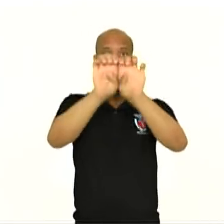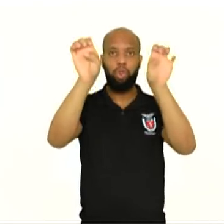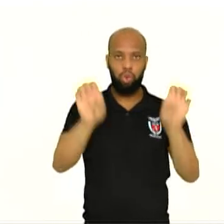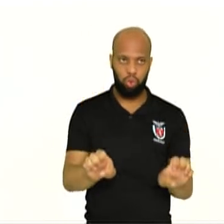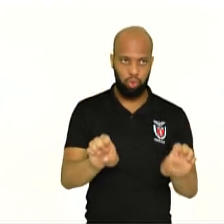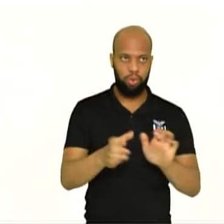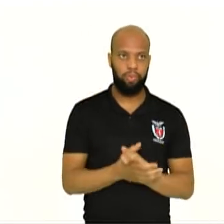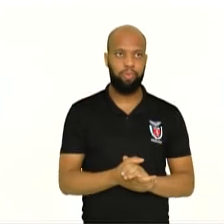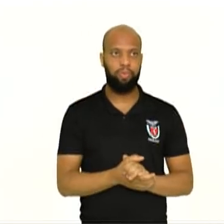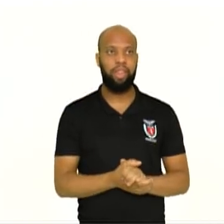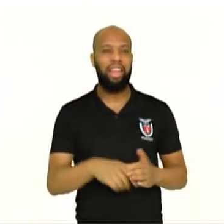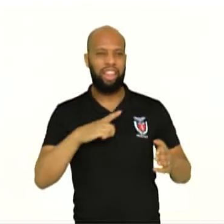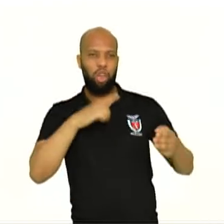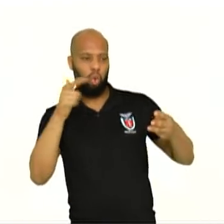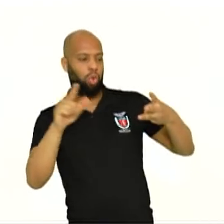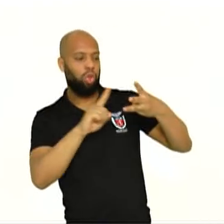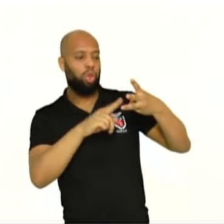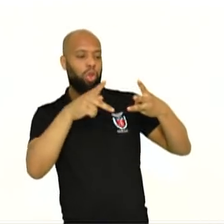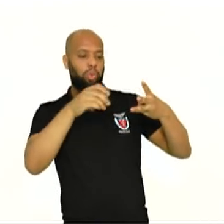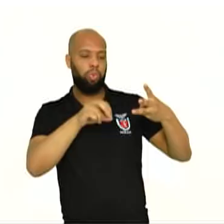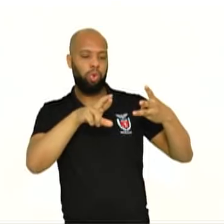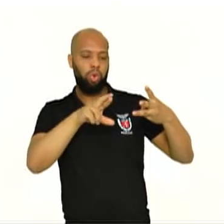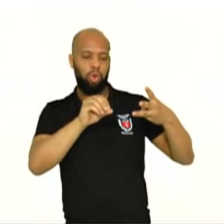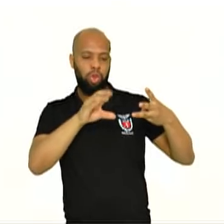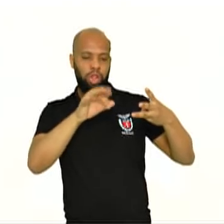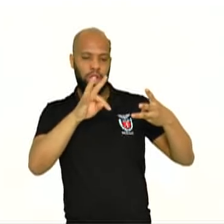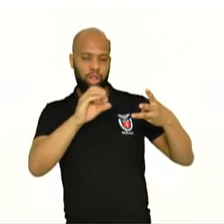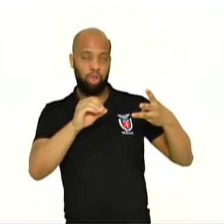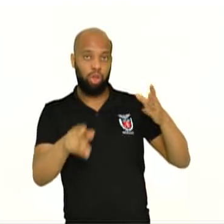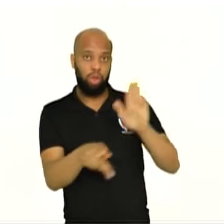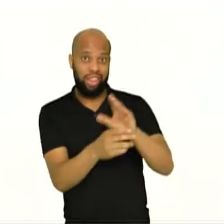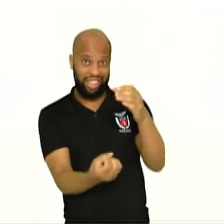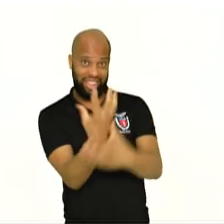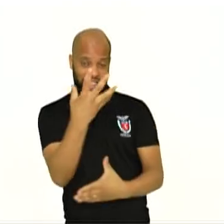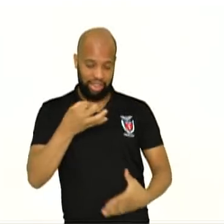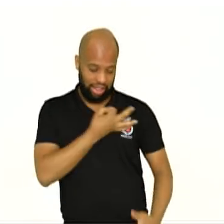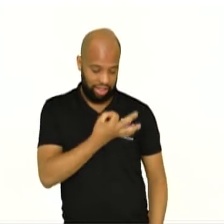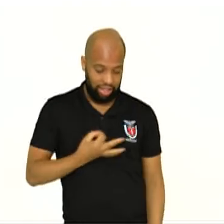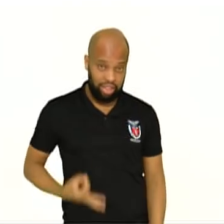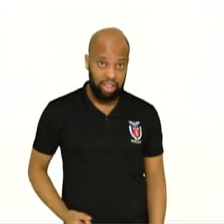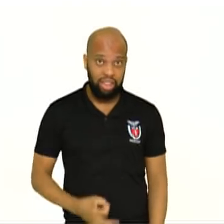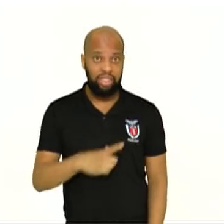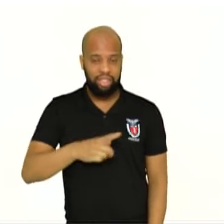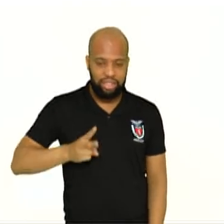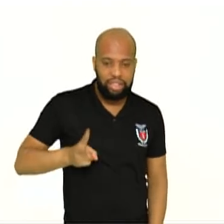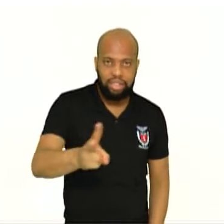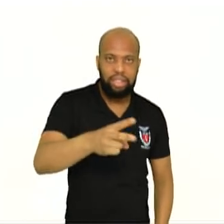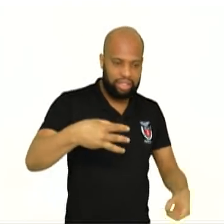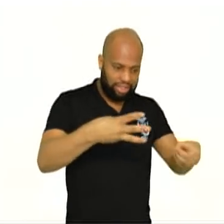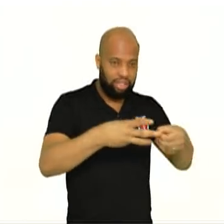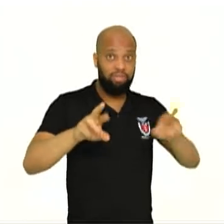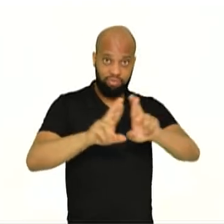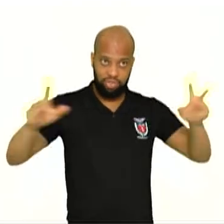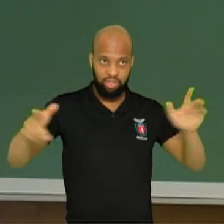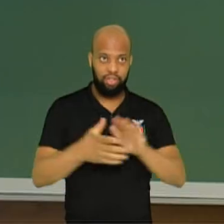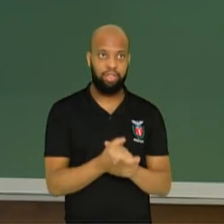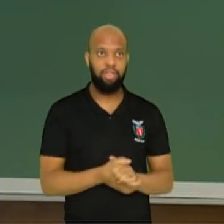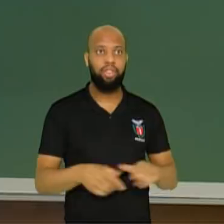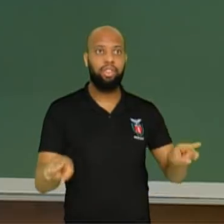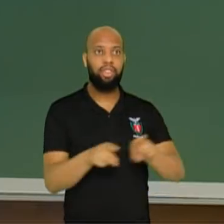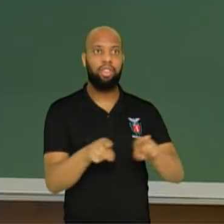O porócito é aquele que vai dar origem aos poros, então sempre vai ter uma célula diferentezinha para isso. E